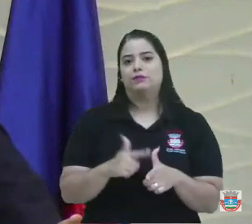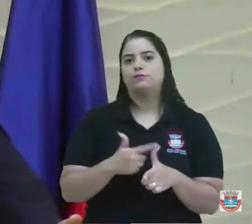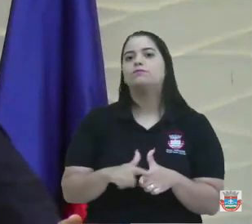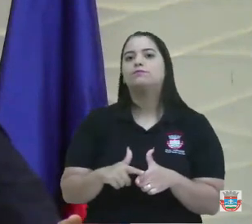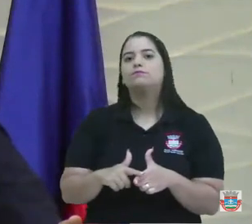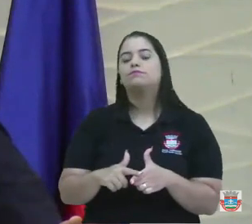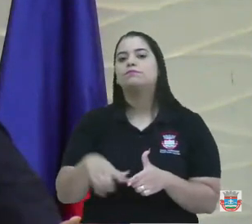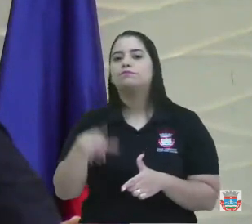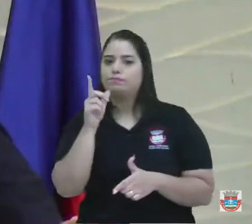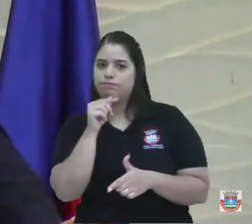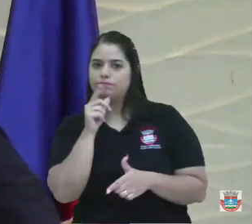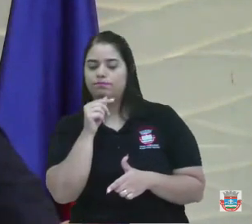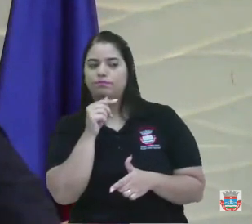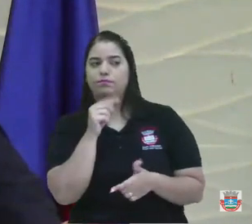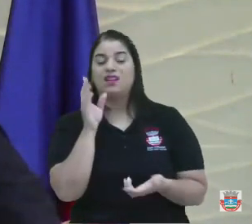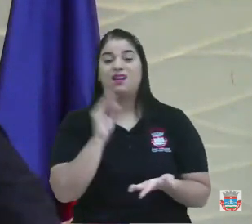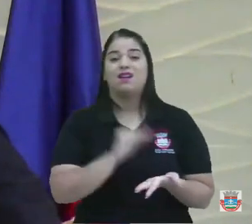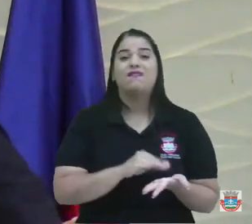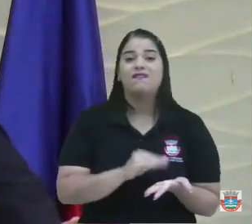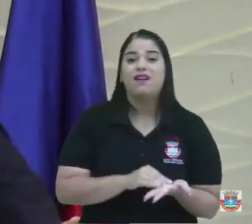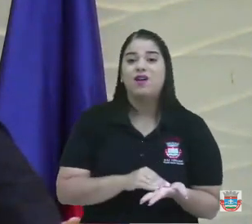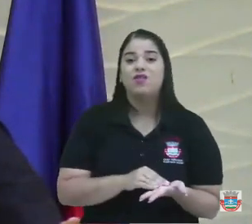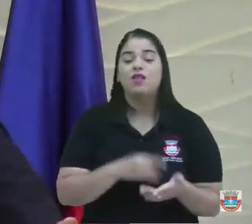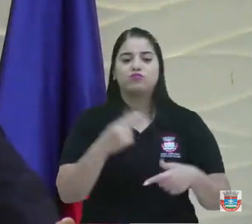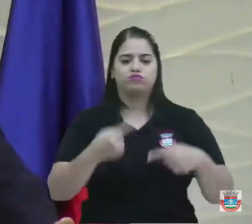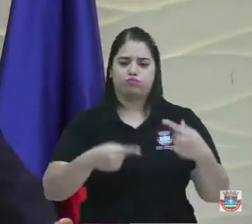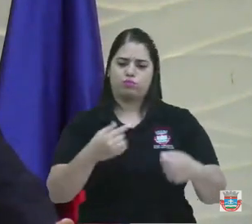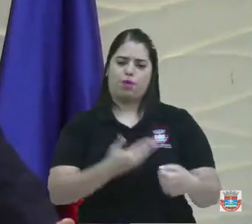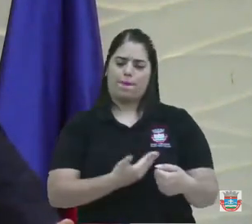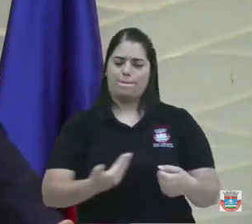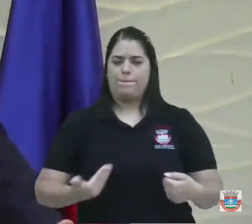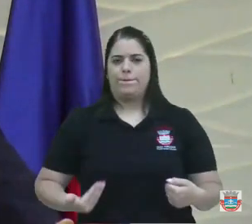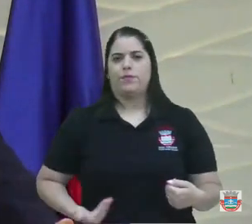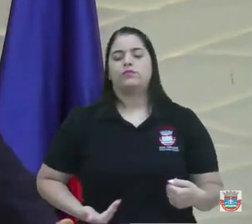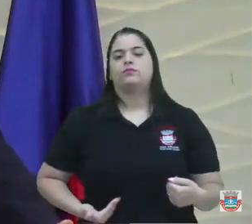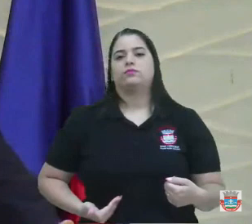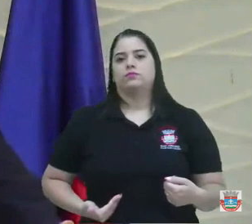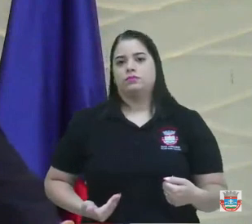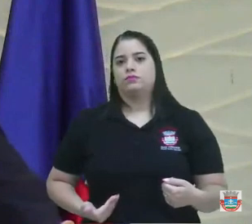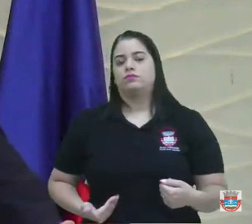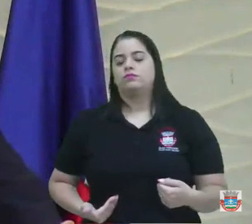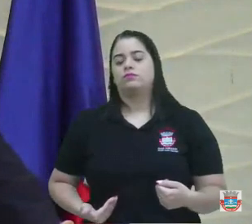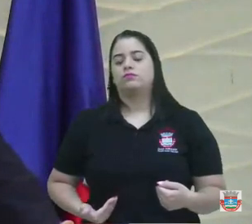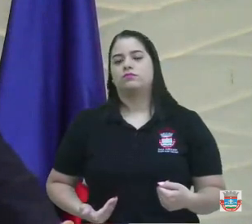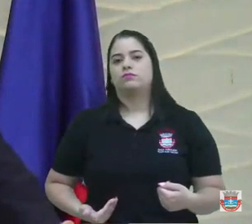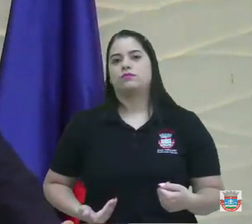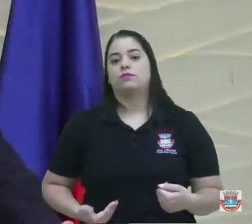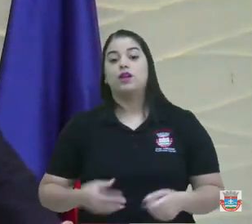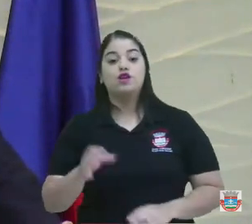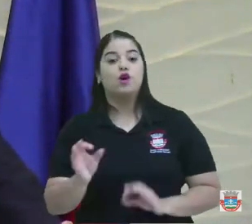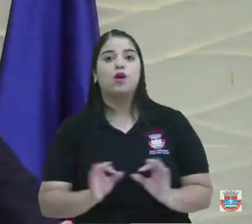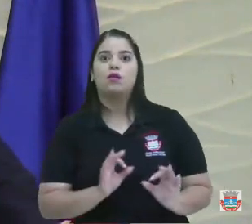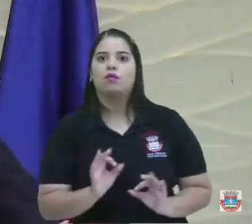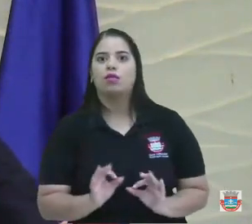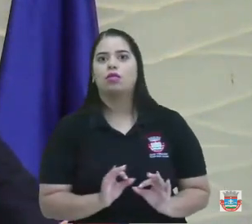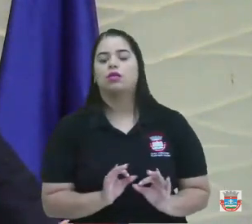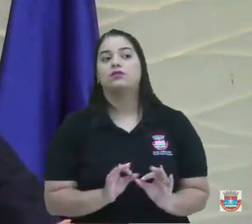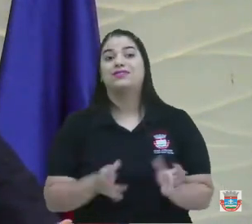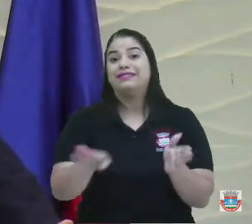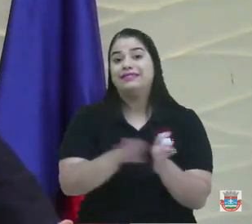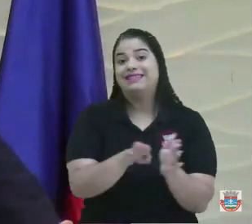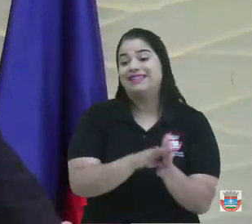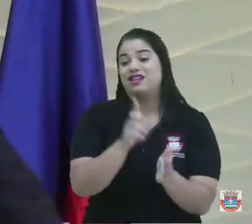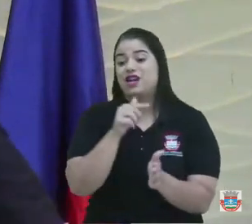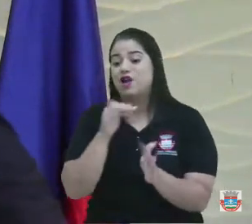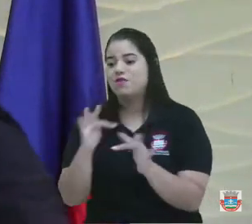de água. Falta, de fato, política pública que venha atender, de fato, que venha priorizar essa questão de que chegue água para as